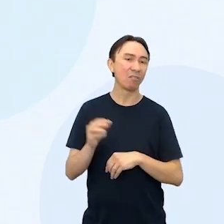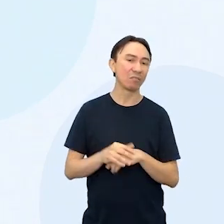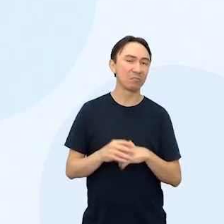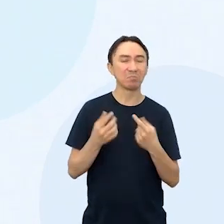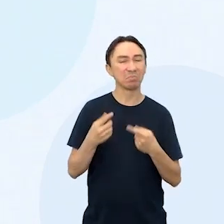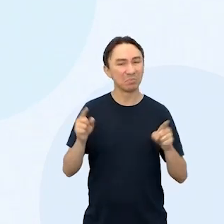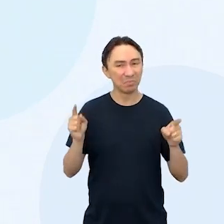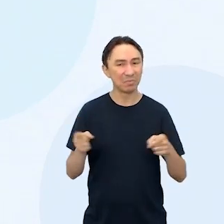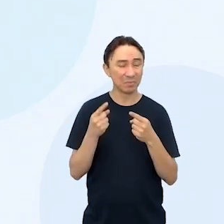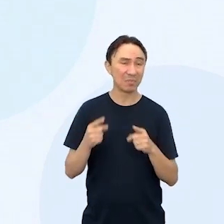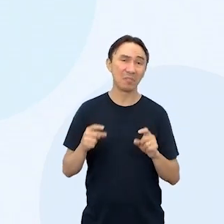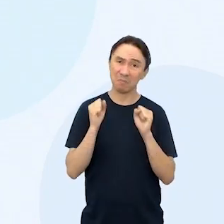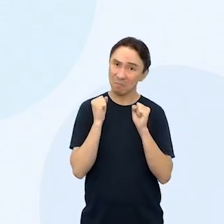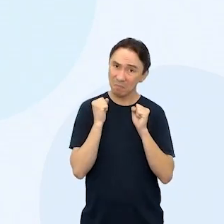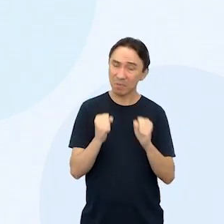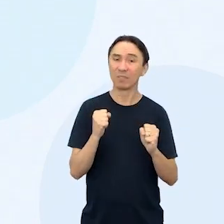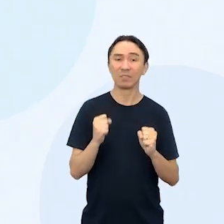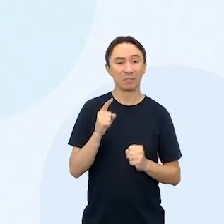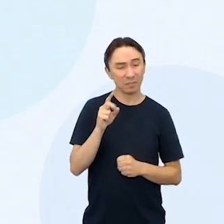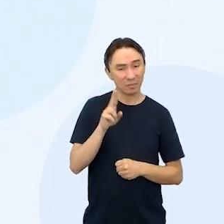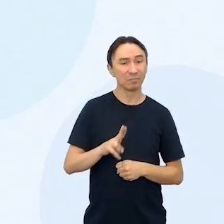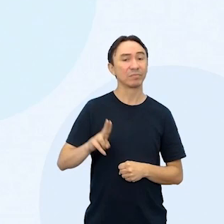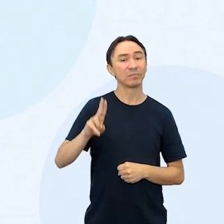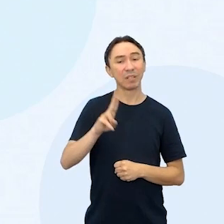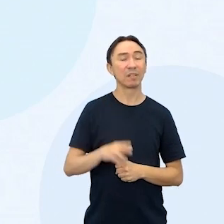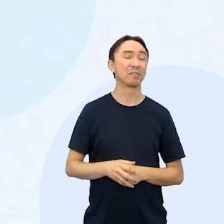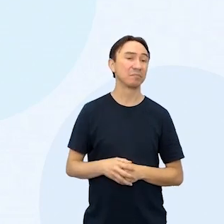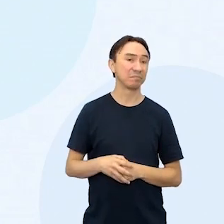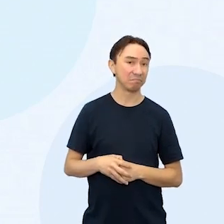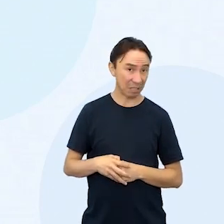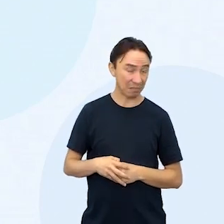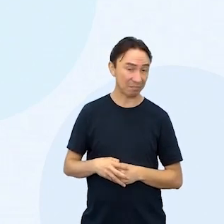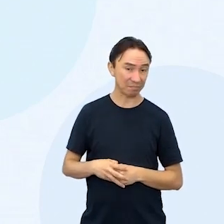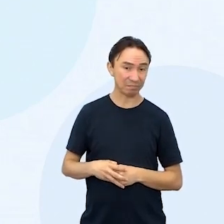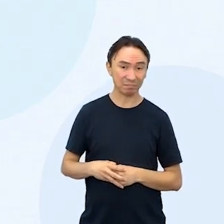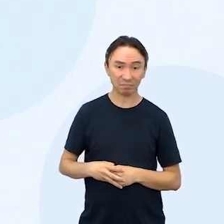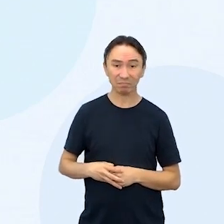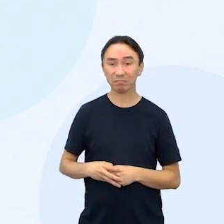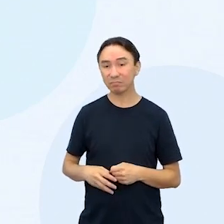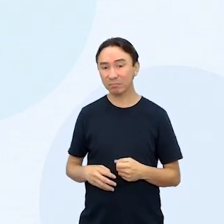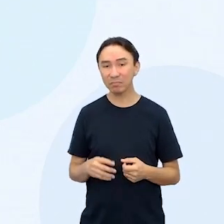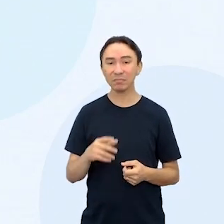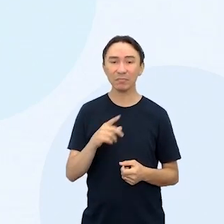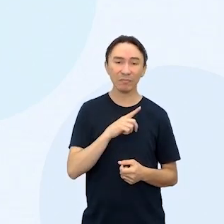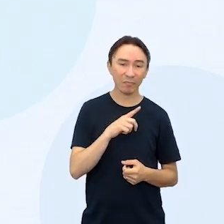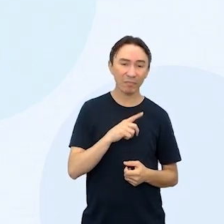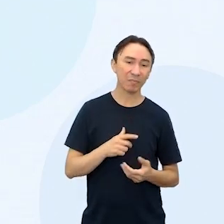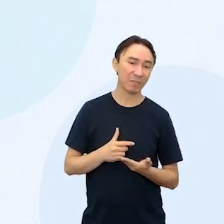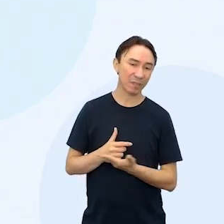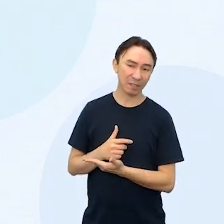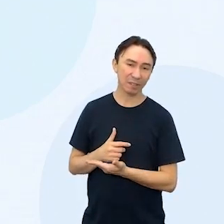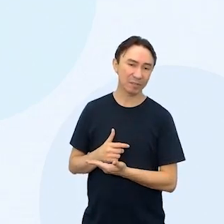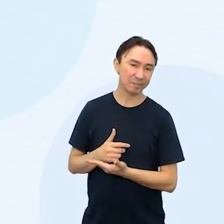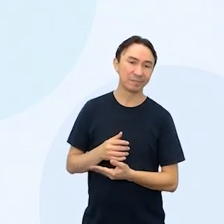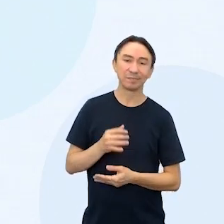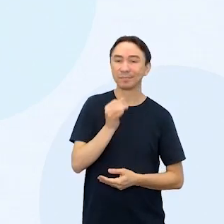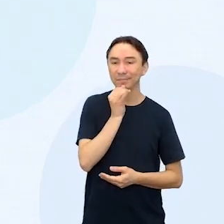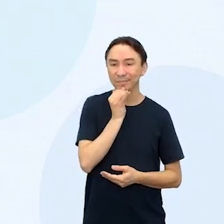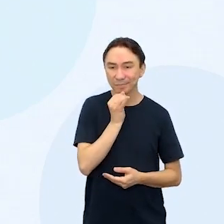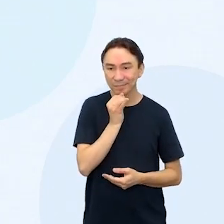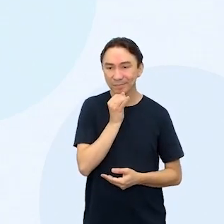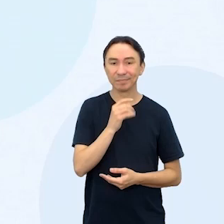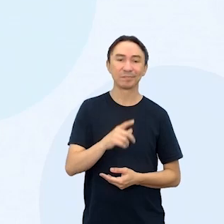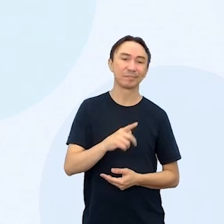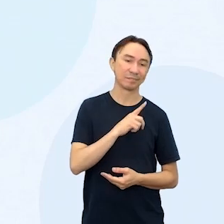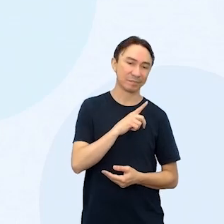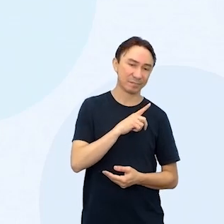nessa formação no final delas que vocês vão poder explorar. Diferentes sistemas de símbolos e metodologias de trabalho. Então, vocês vão poder utilizar, como